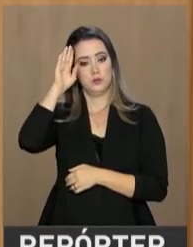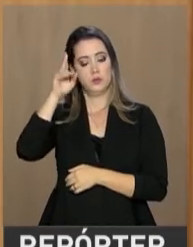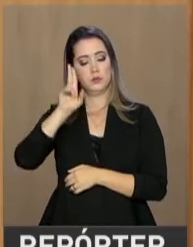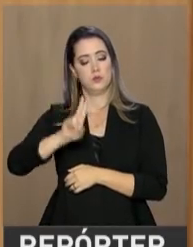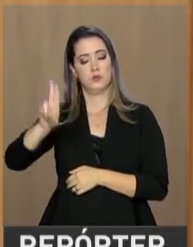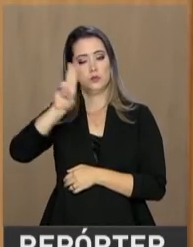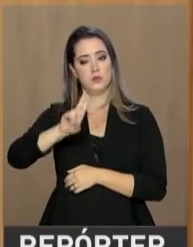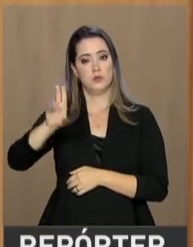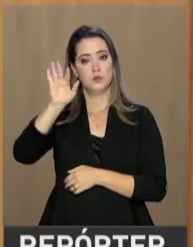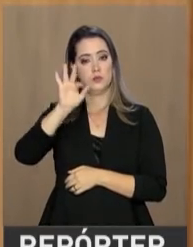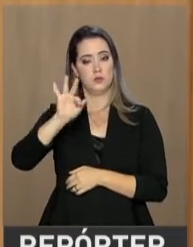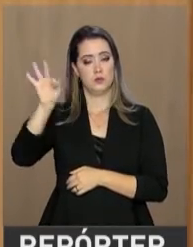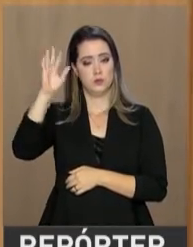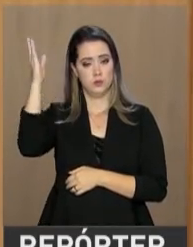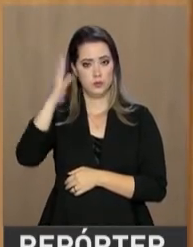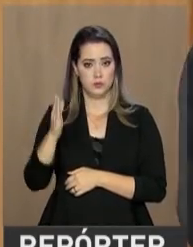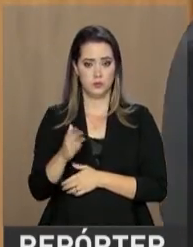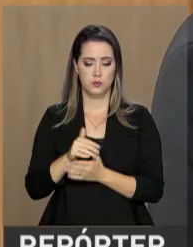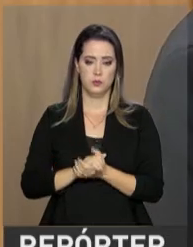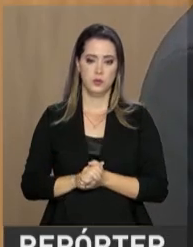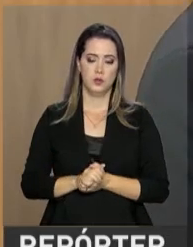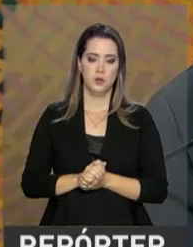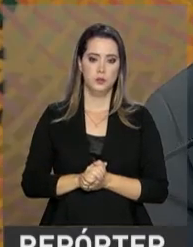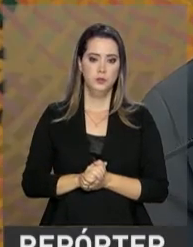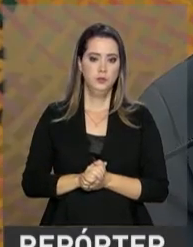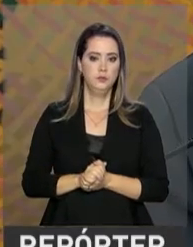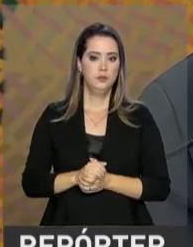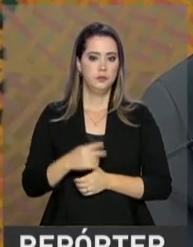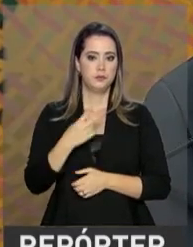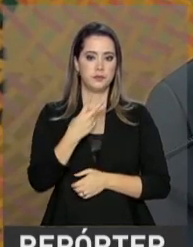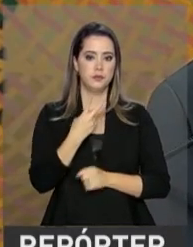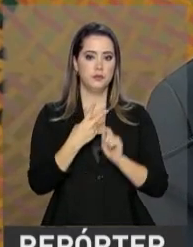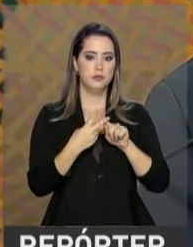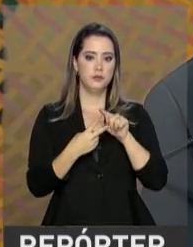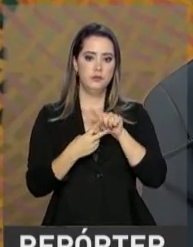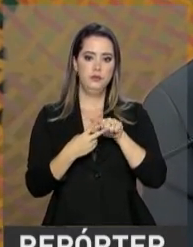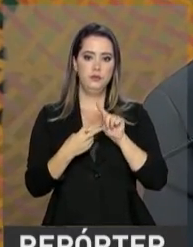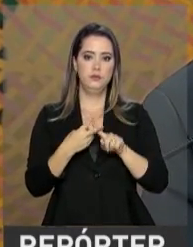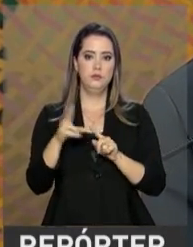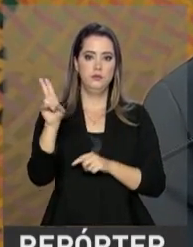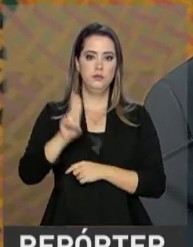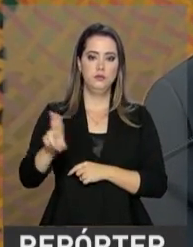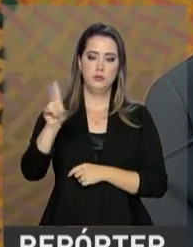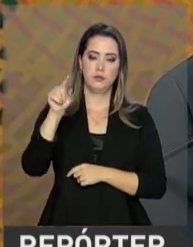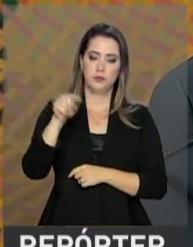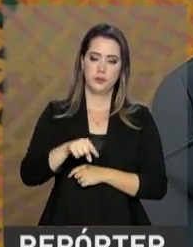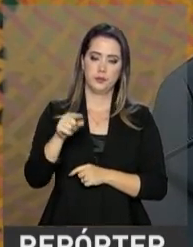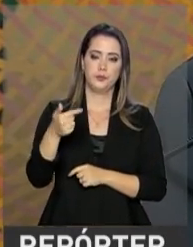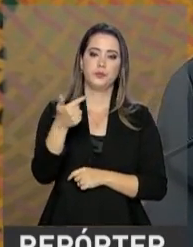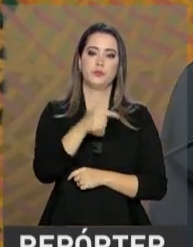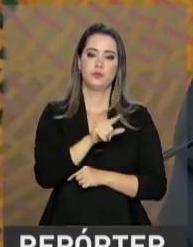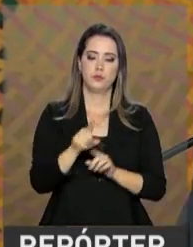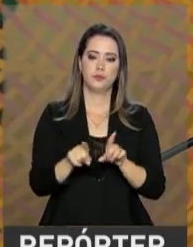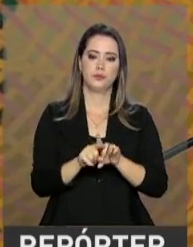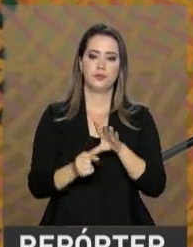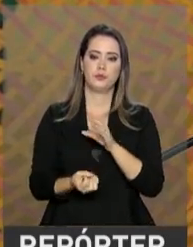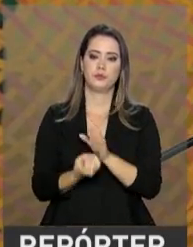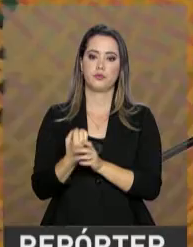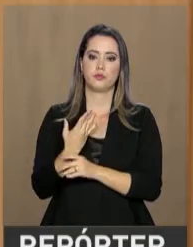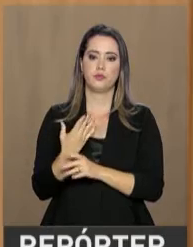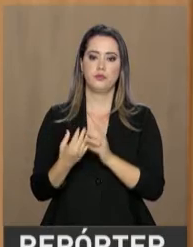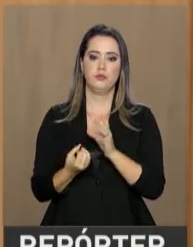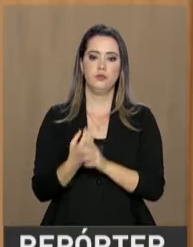as duas universidades aqui e outras que também foram criadas estão a revelar também a preocupação com